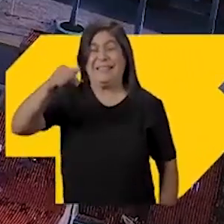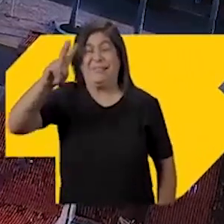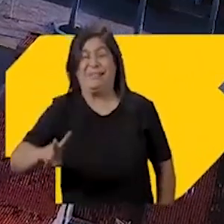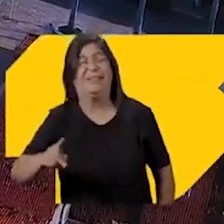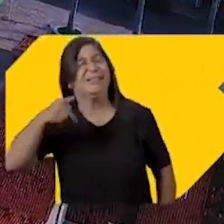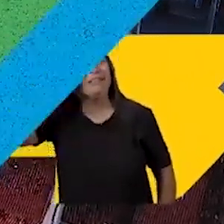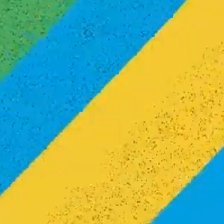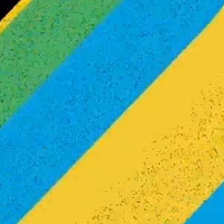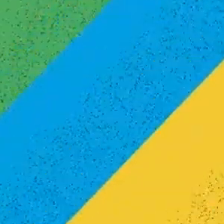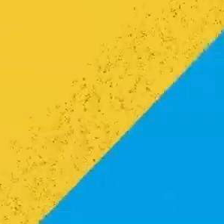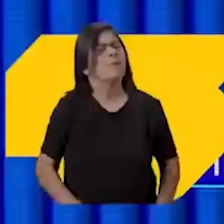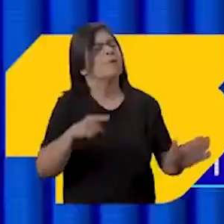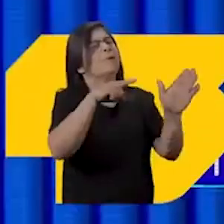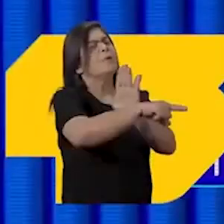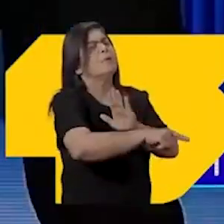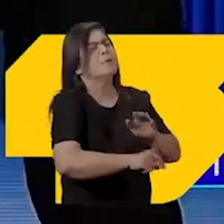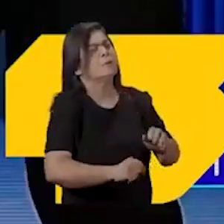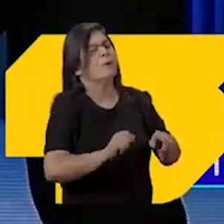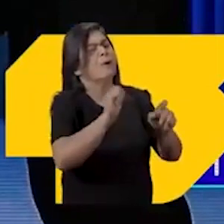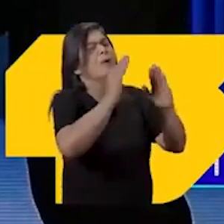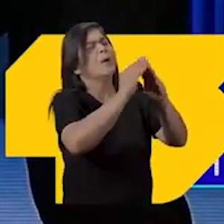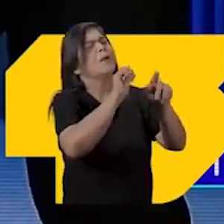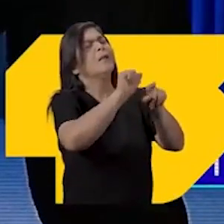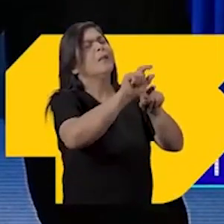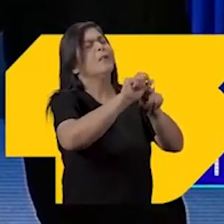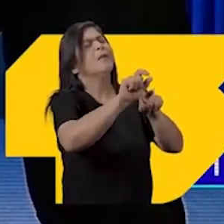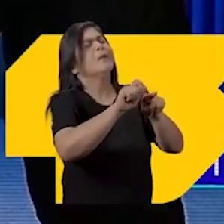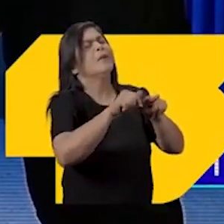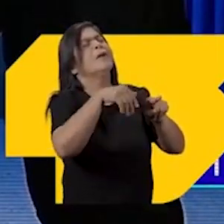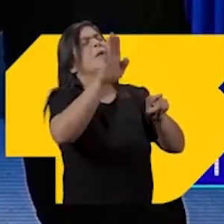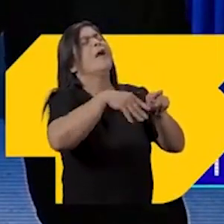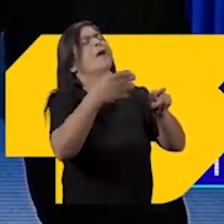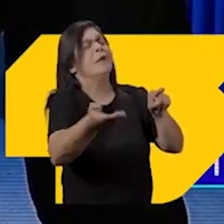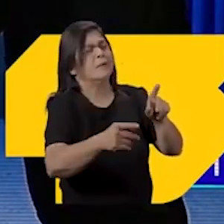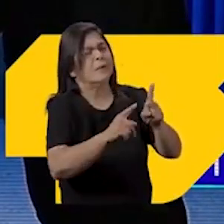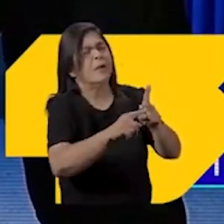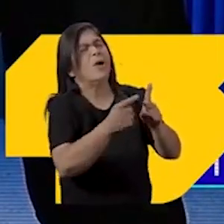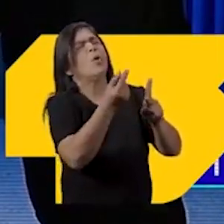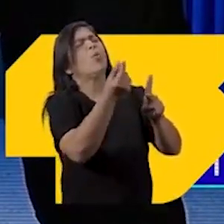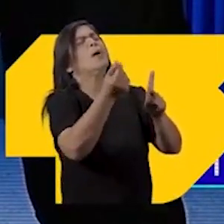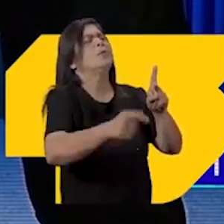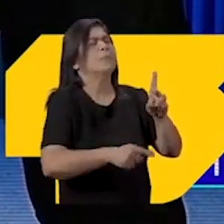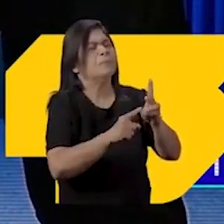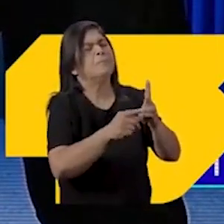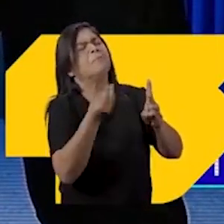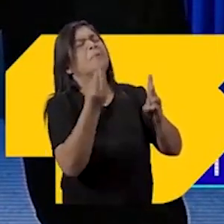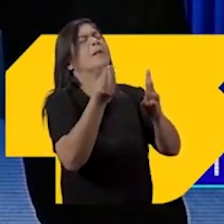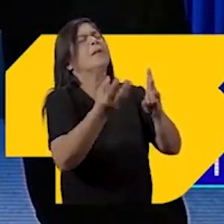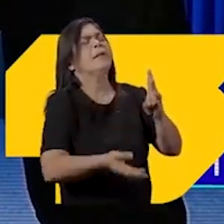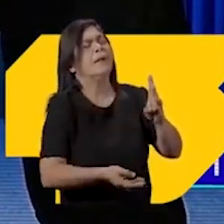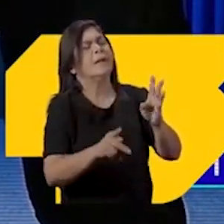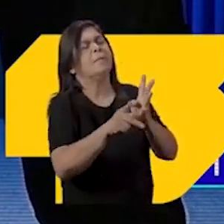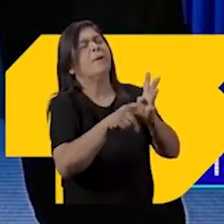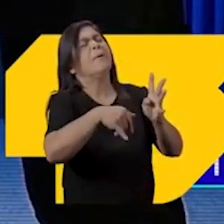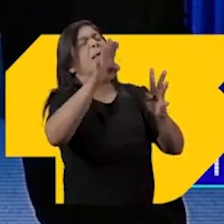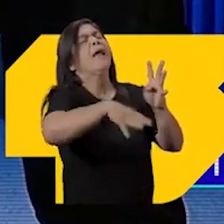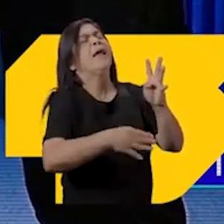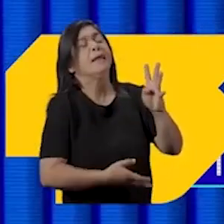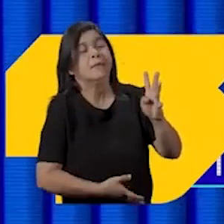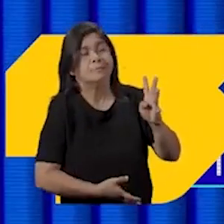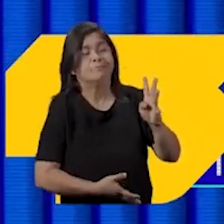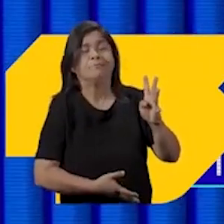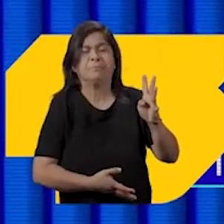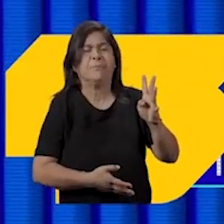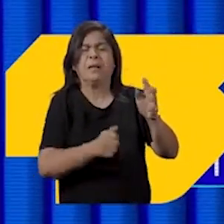É um orgulho que chama, né? E quais são os imóveis alugados pelo governo do estado? São alugados a quanto? São alugados para